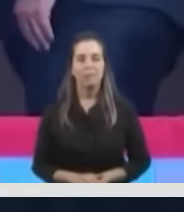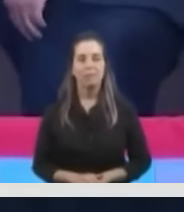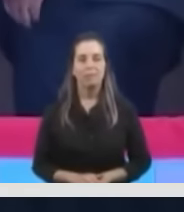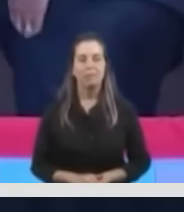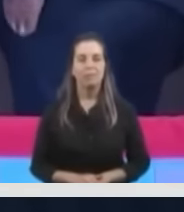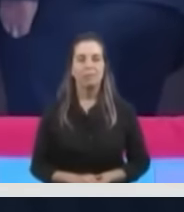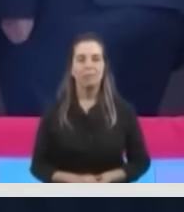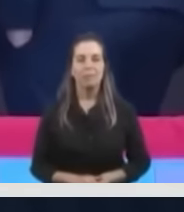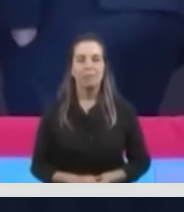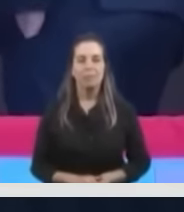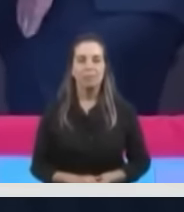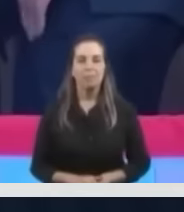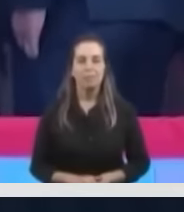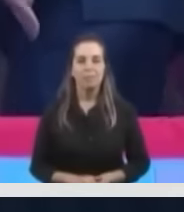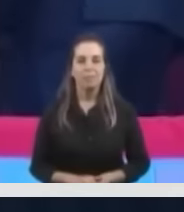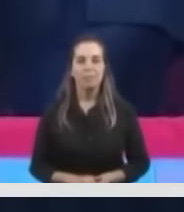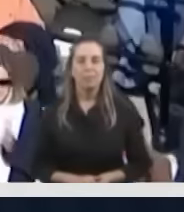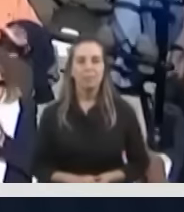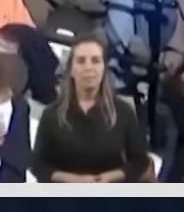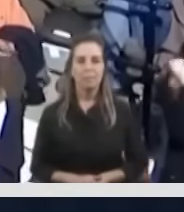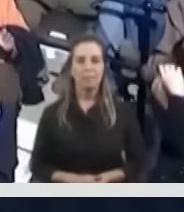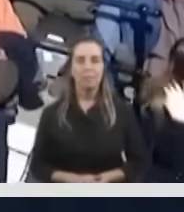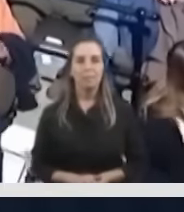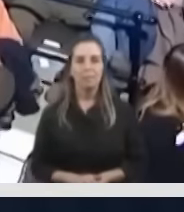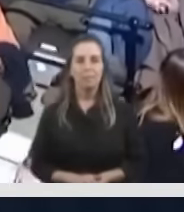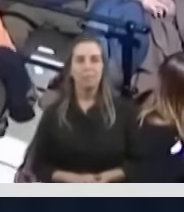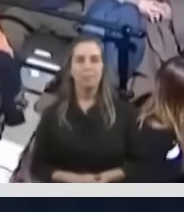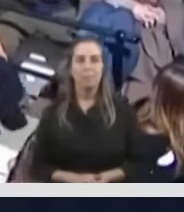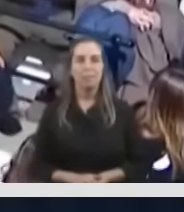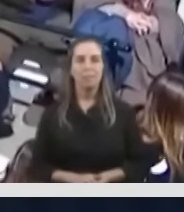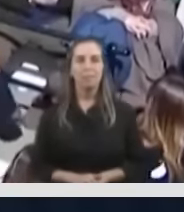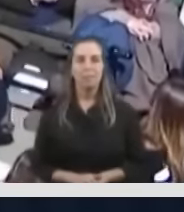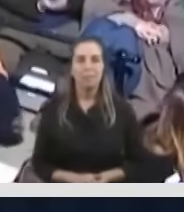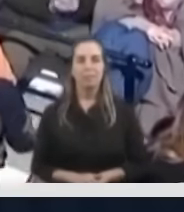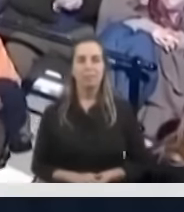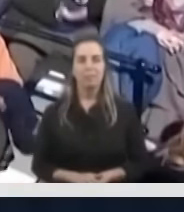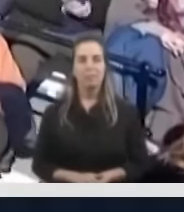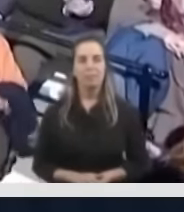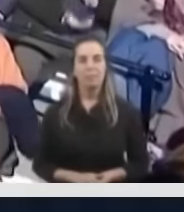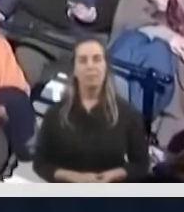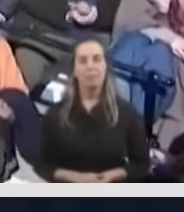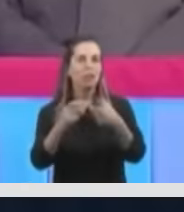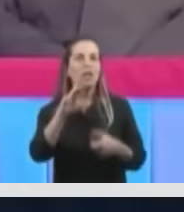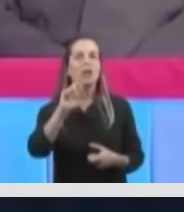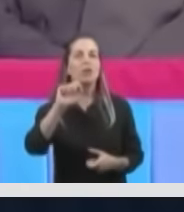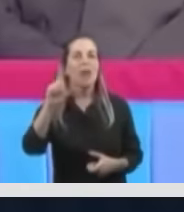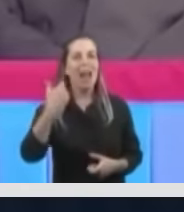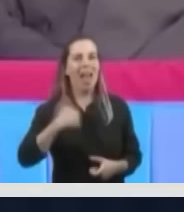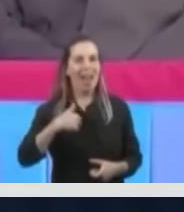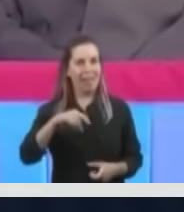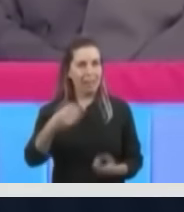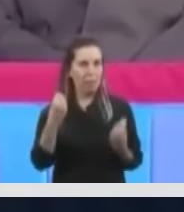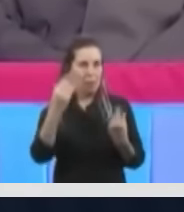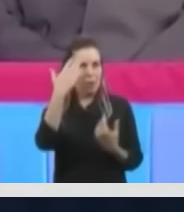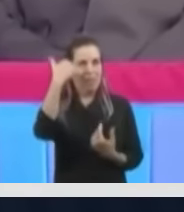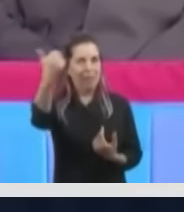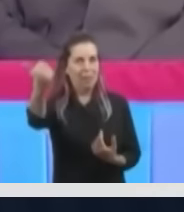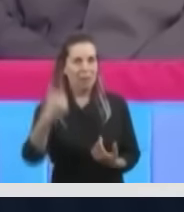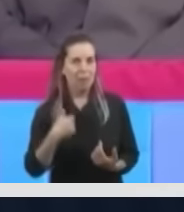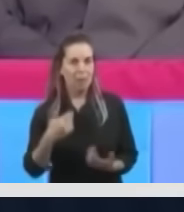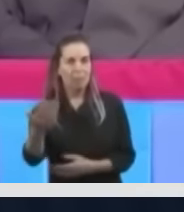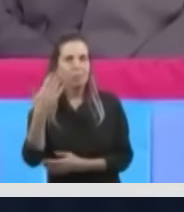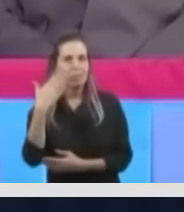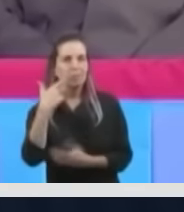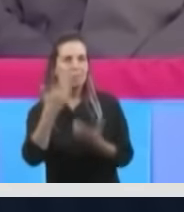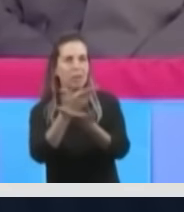Então ele, por exemplo, já conseguiu diminuir imposto de importação para fertilizantes. Ele deu um exemplo, inclusive, nessa sua fala, que estavam